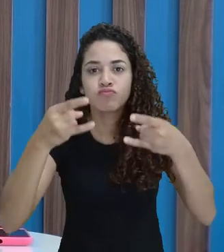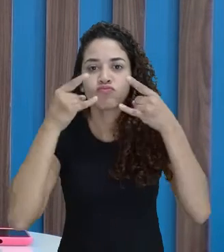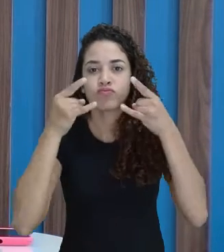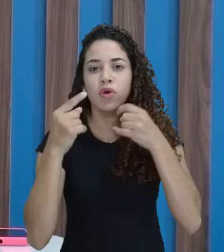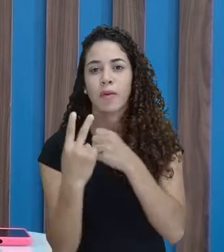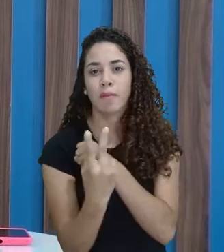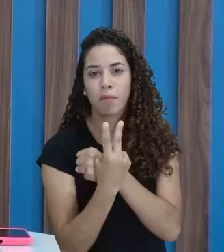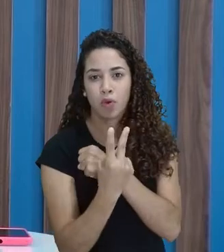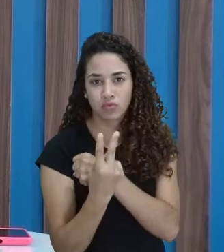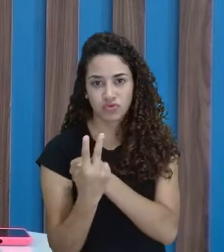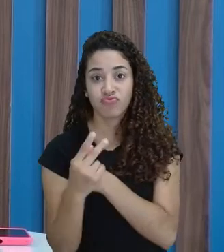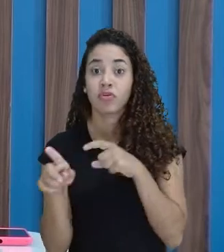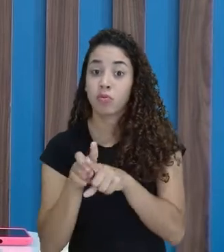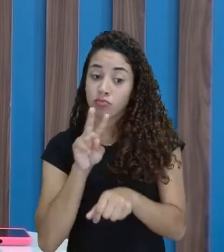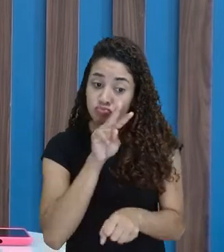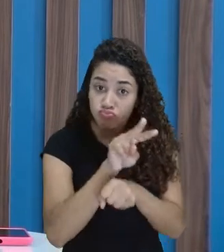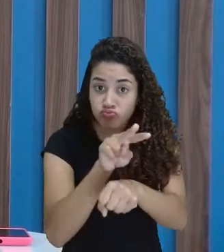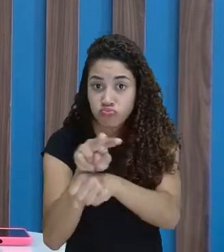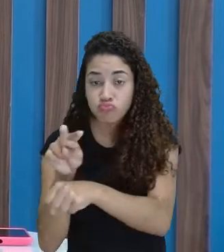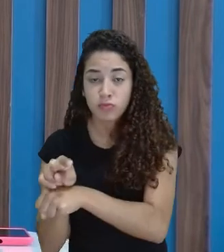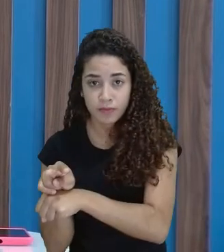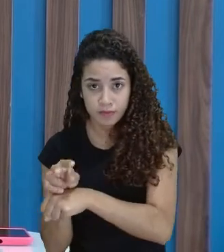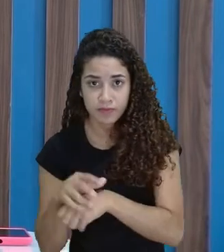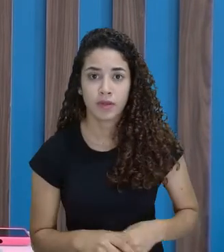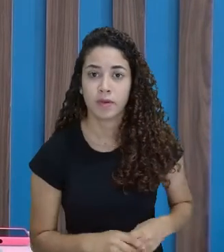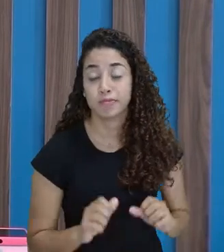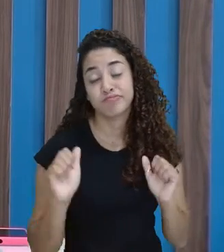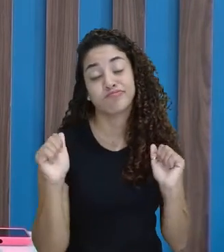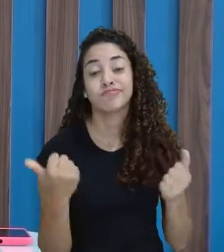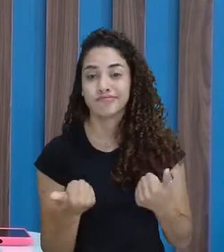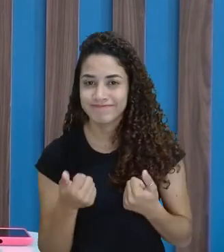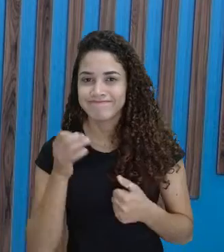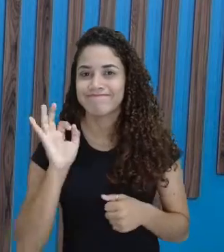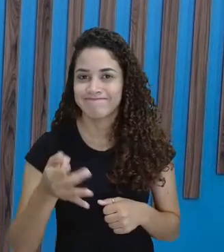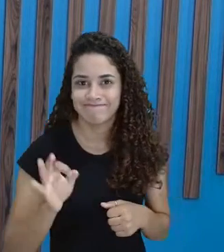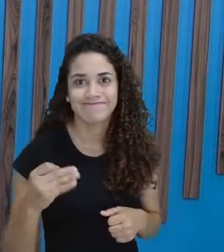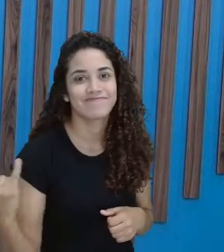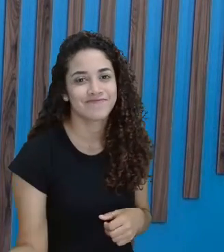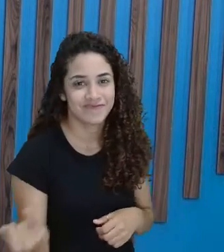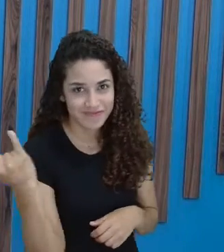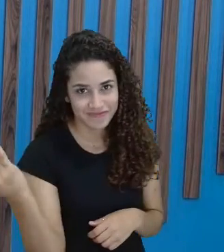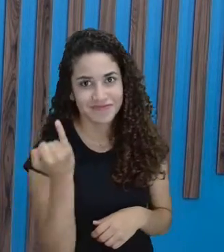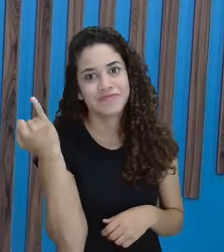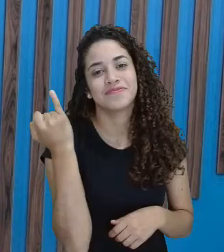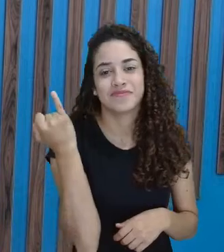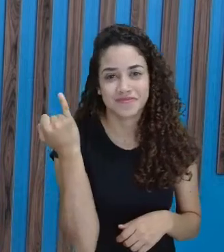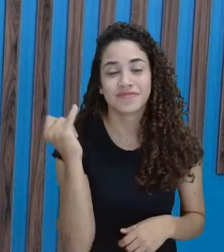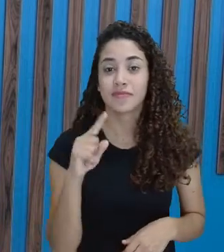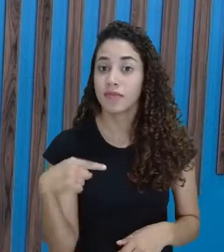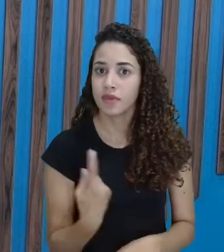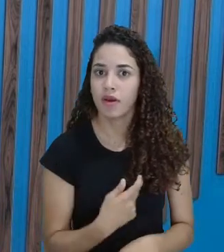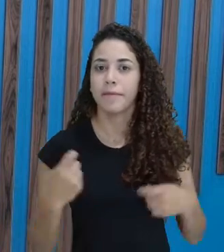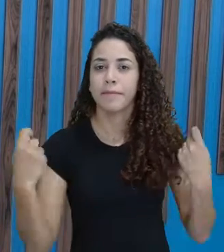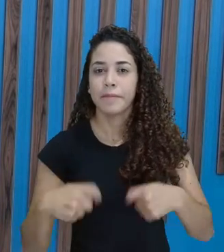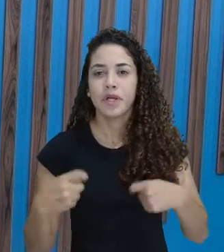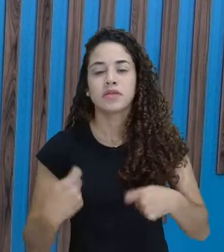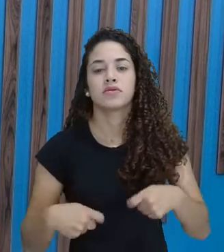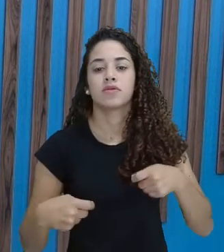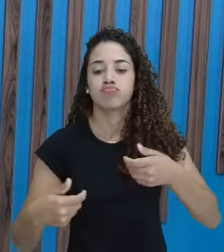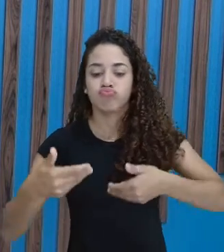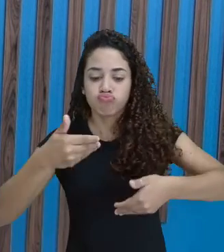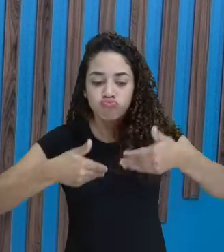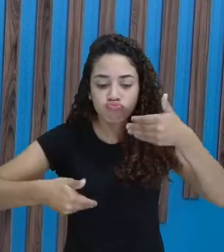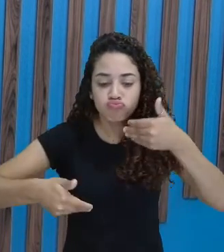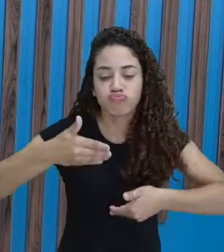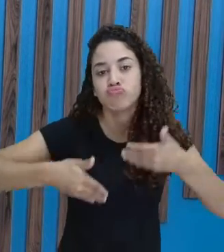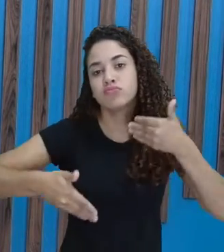proteger os nossos companheiros. Isso mesmo, super importante. A gente ainda tem que estar se cuidando,